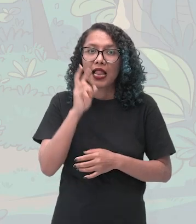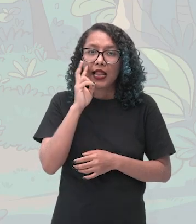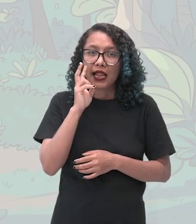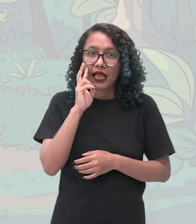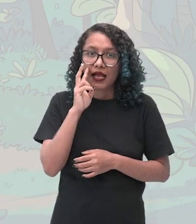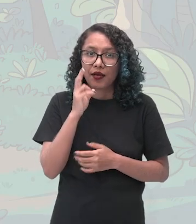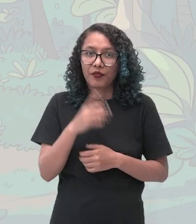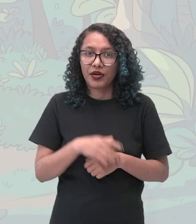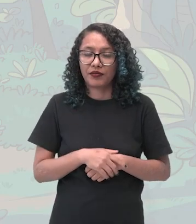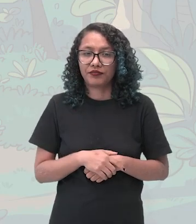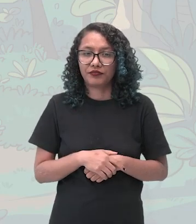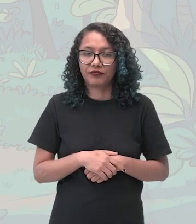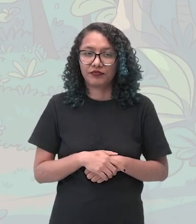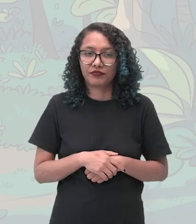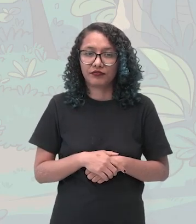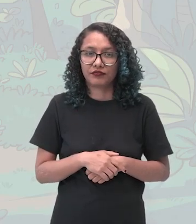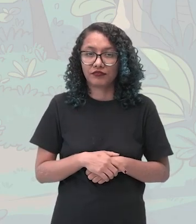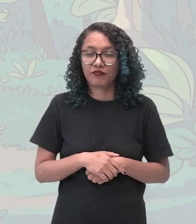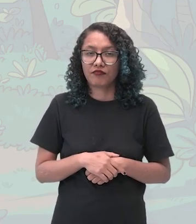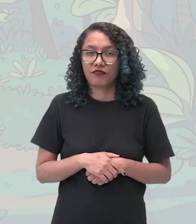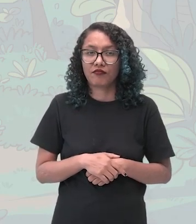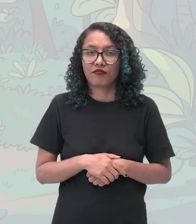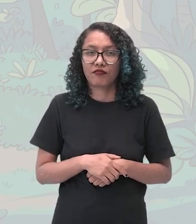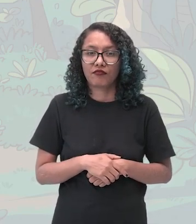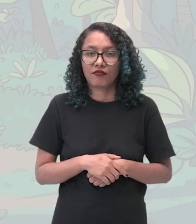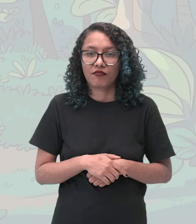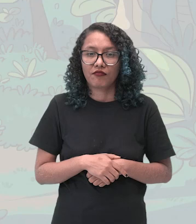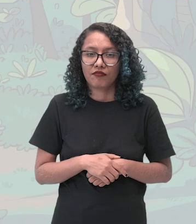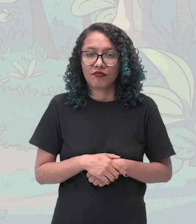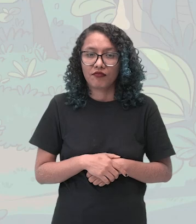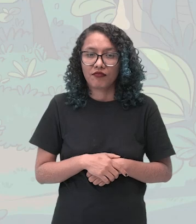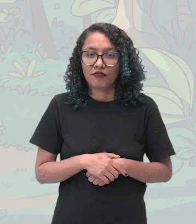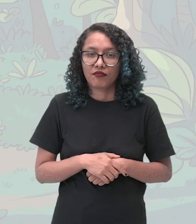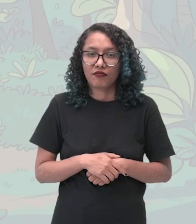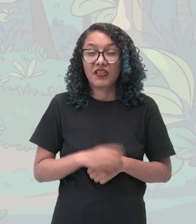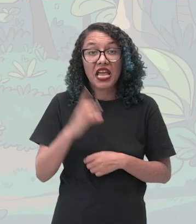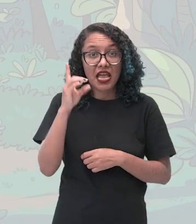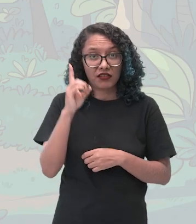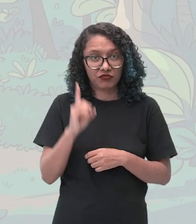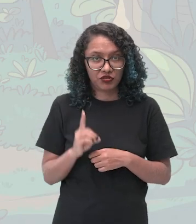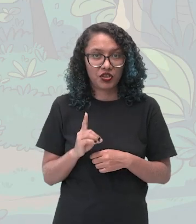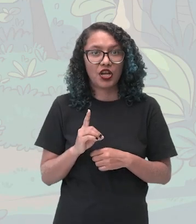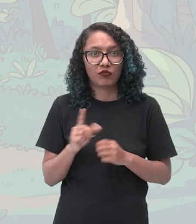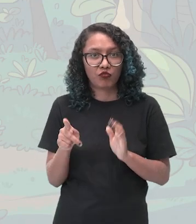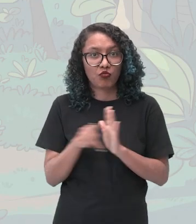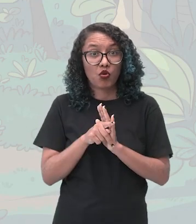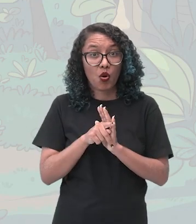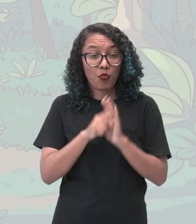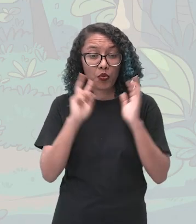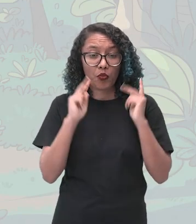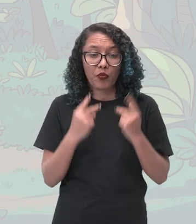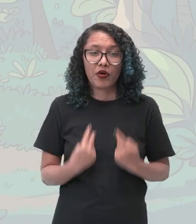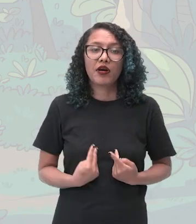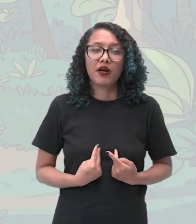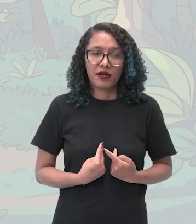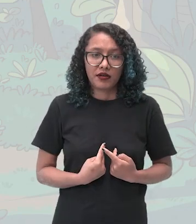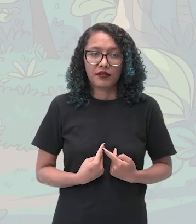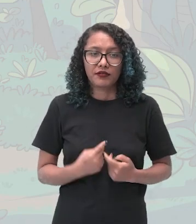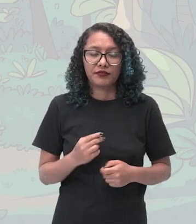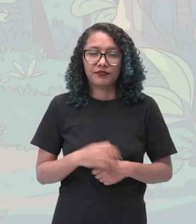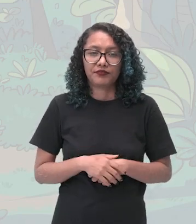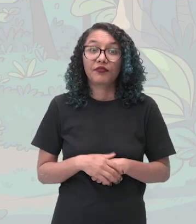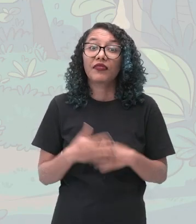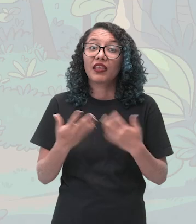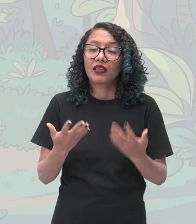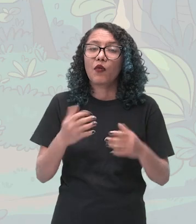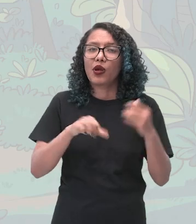nosso, isso faz parte do nosso direito, ok? Dos direitos humanos. A mudança climática que está acontecendo